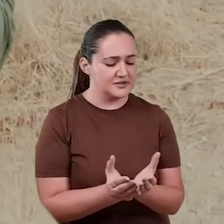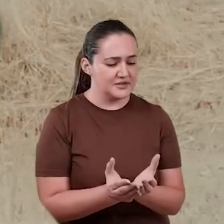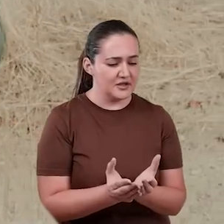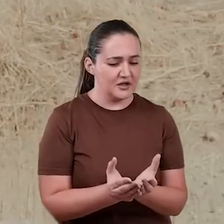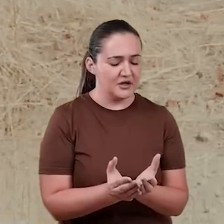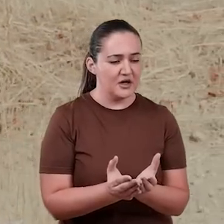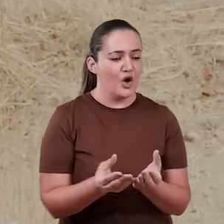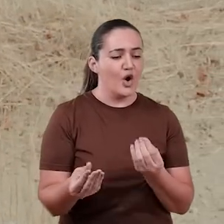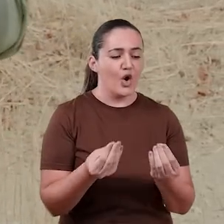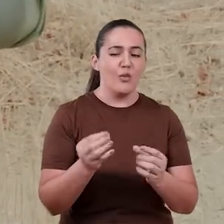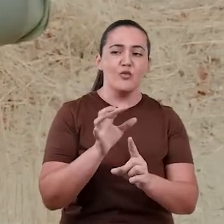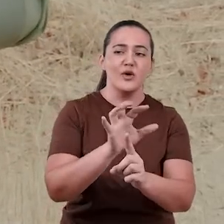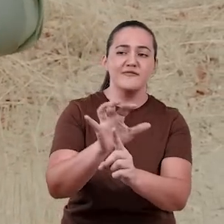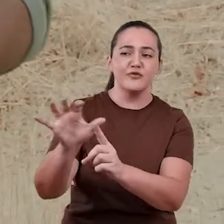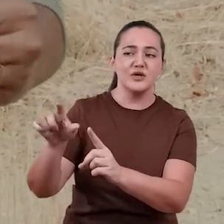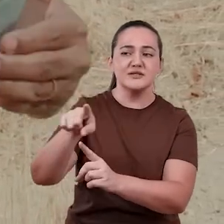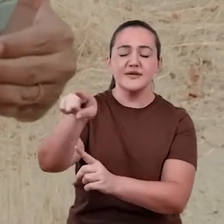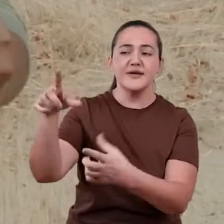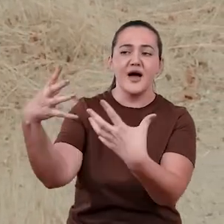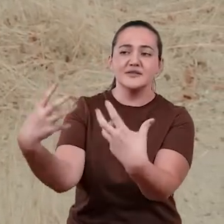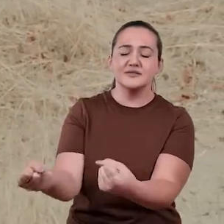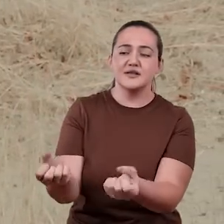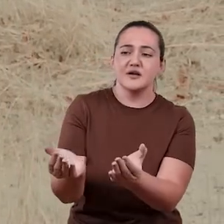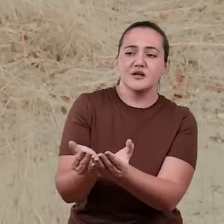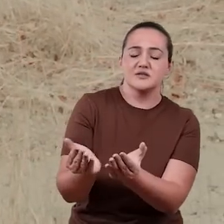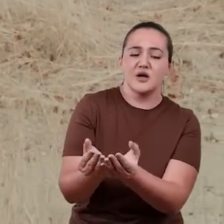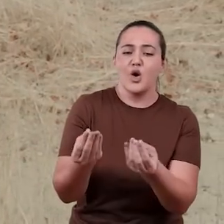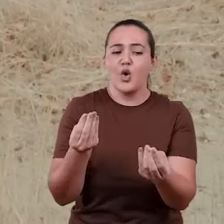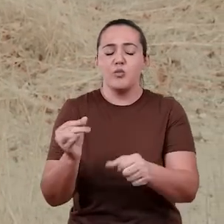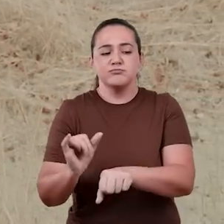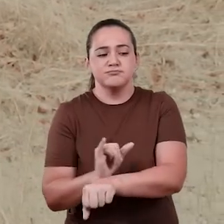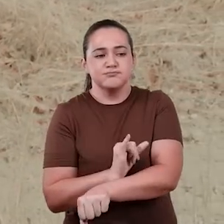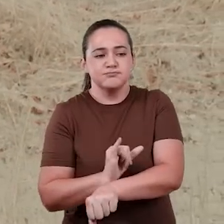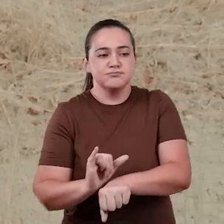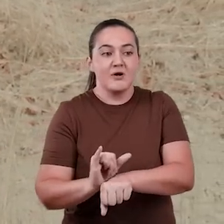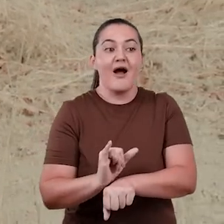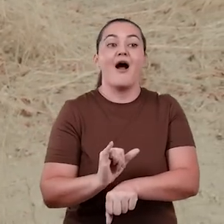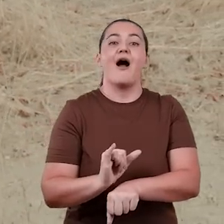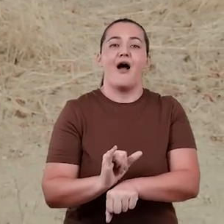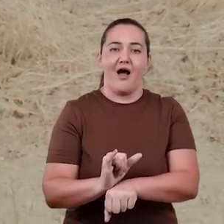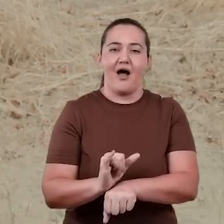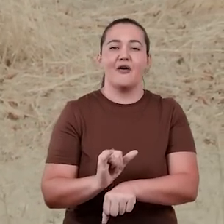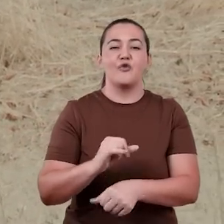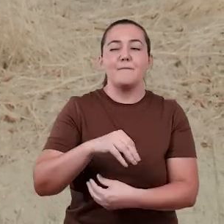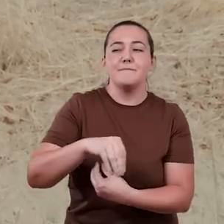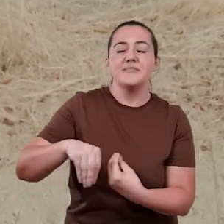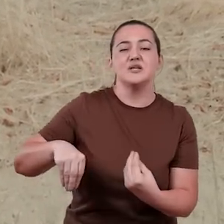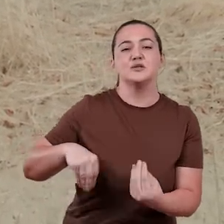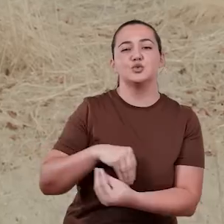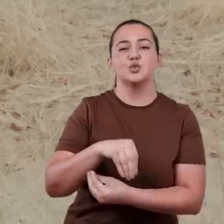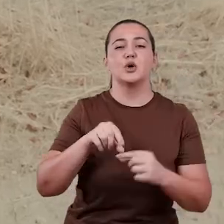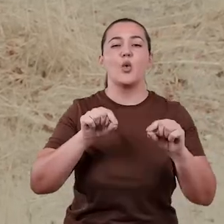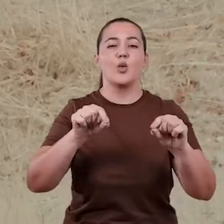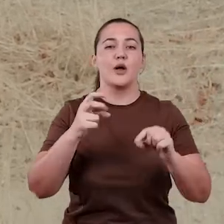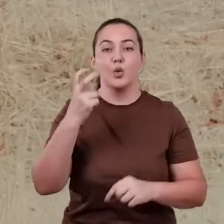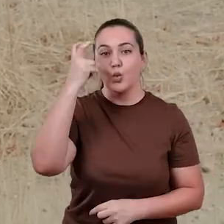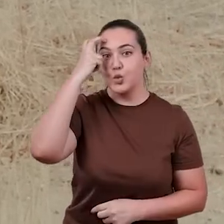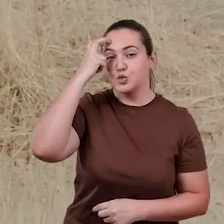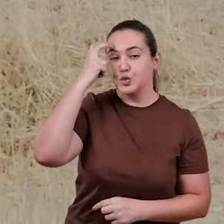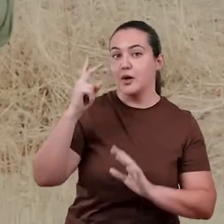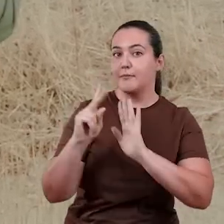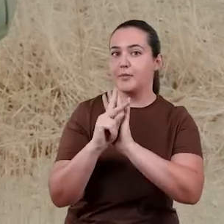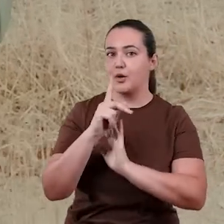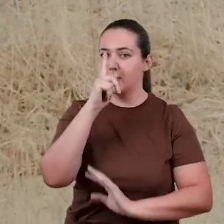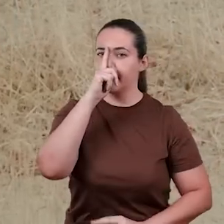essa ideia de vida monástica, de fugir dos grandes centros, de procurar o deserto para ali você ter uma comunhão